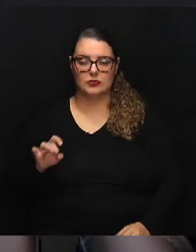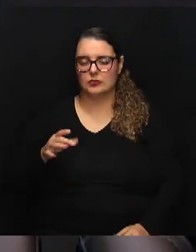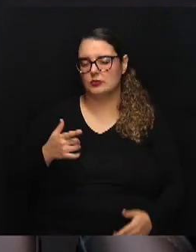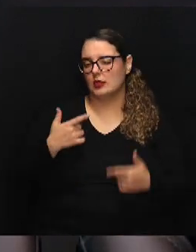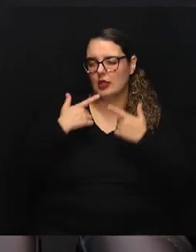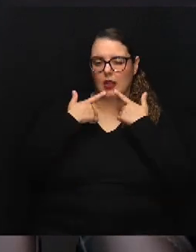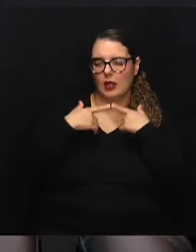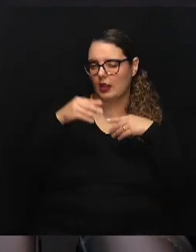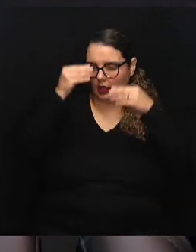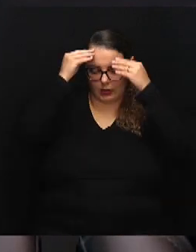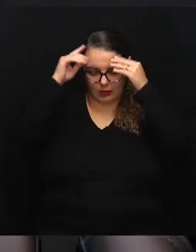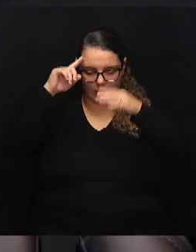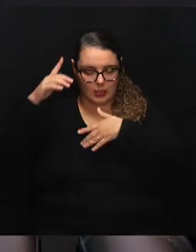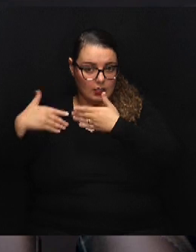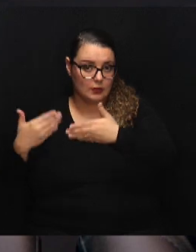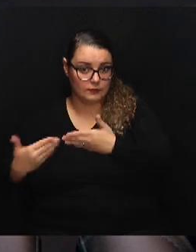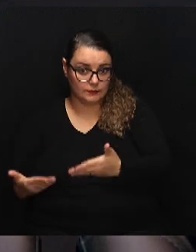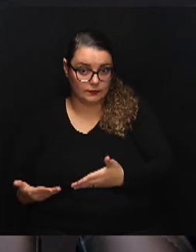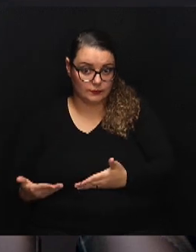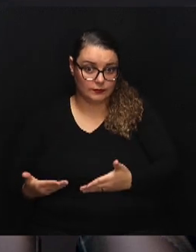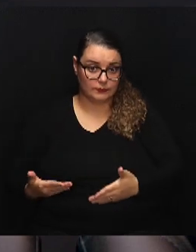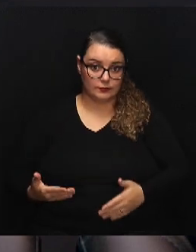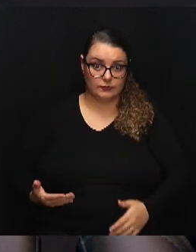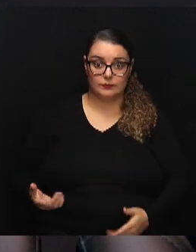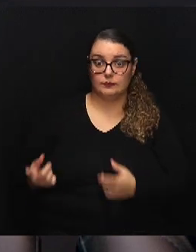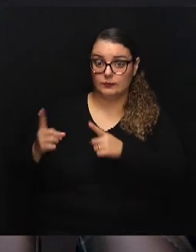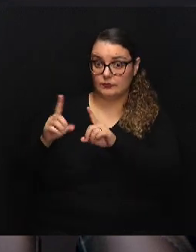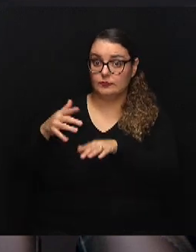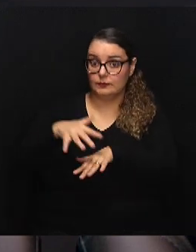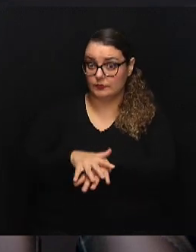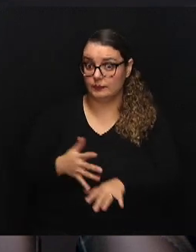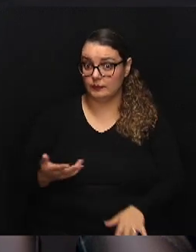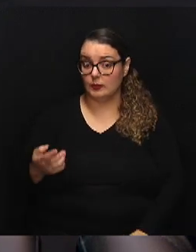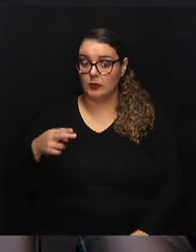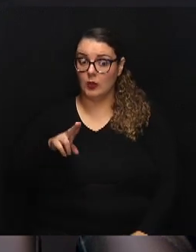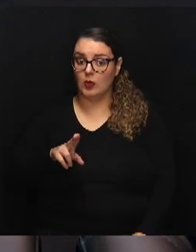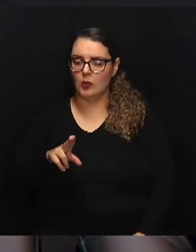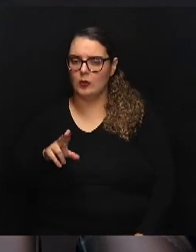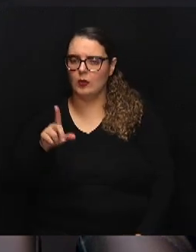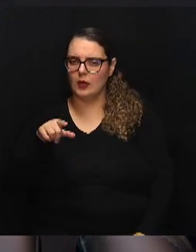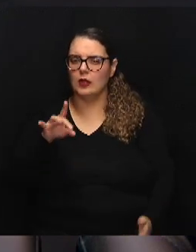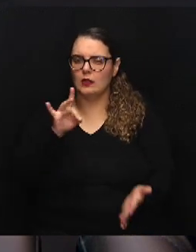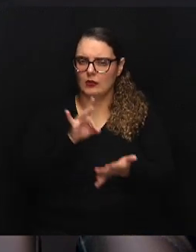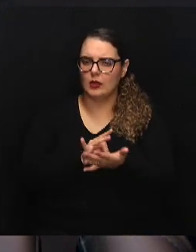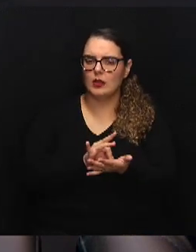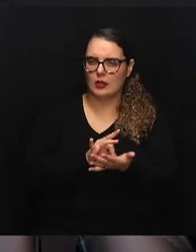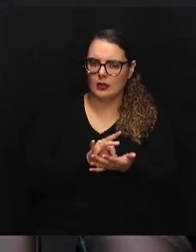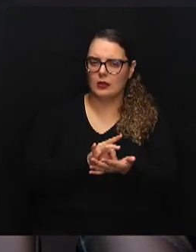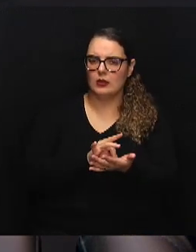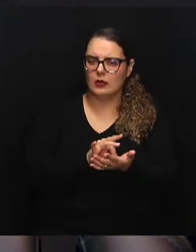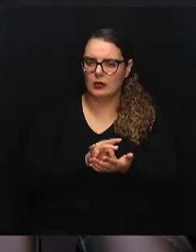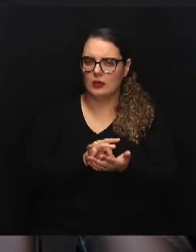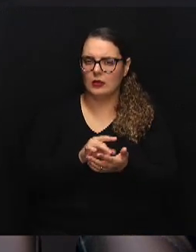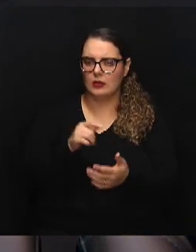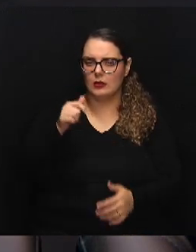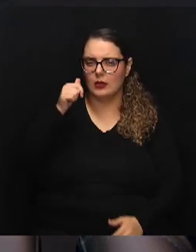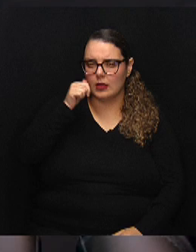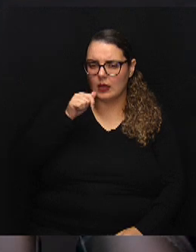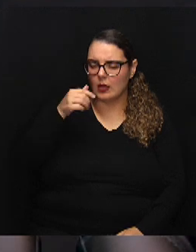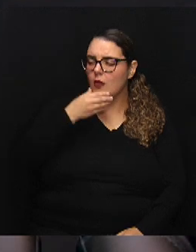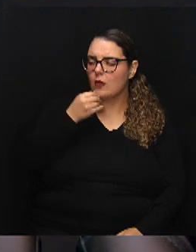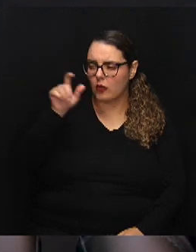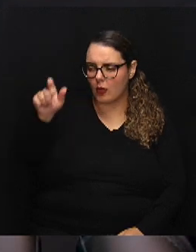né, do dia a dia, do cotidiano que eles estão inseridos, ou se na verdade ele realmente está enxergando ela como só mais